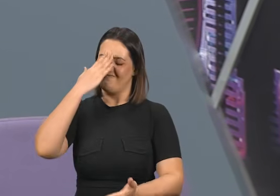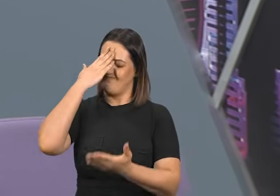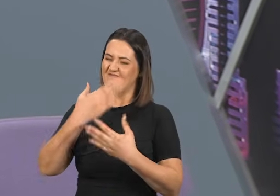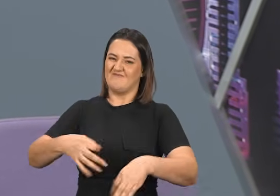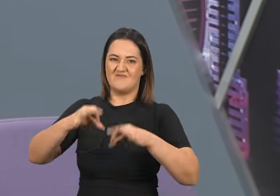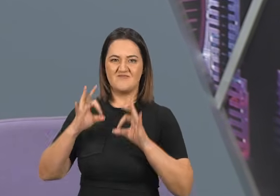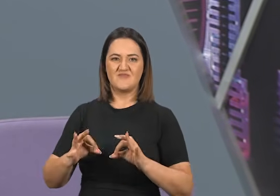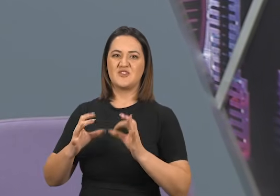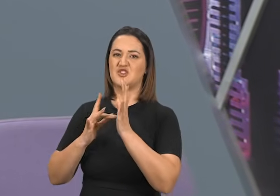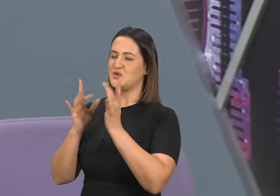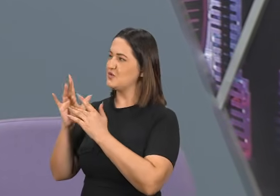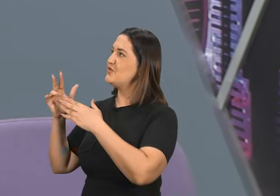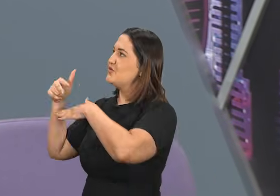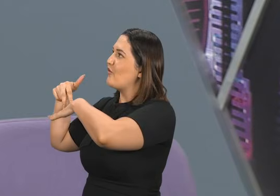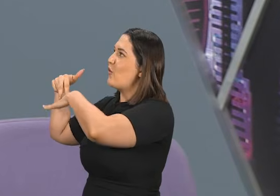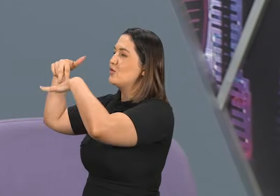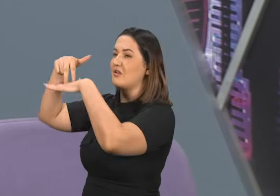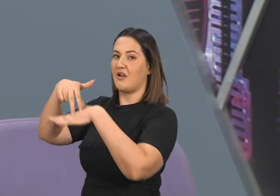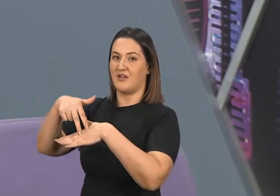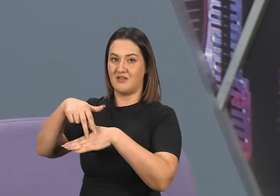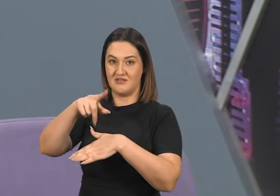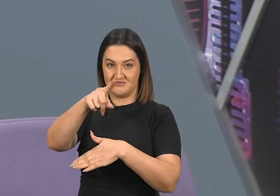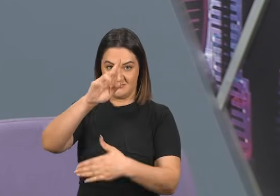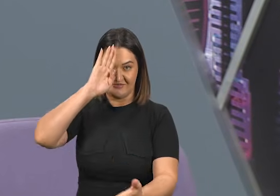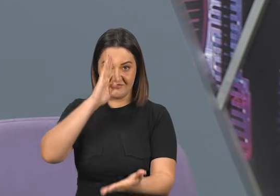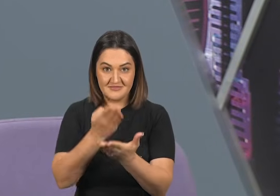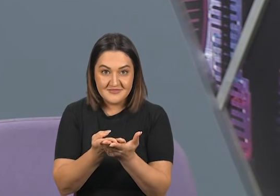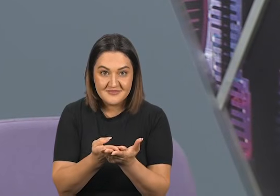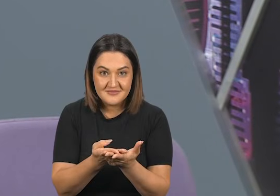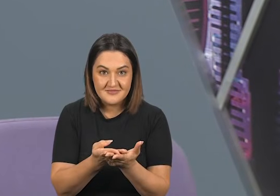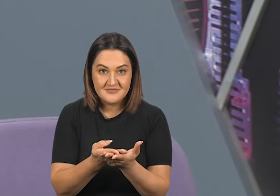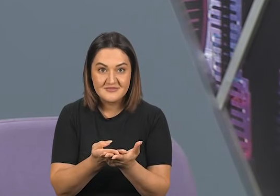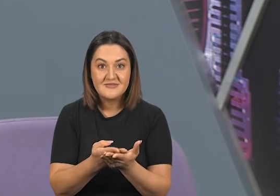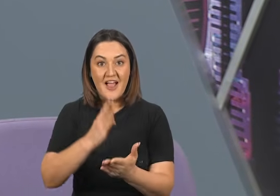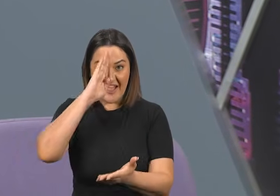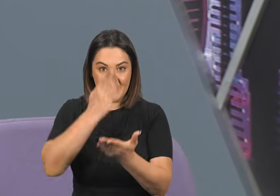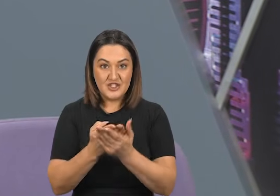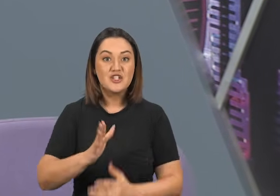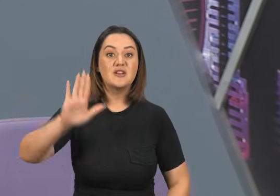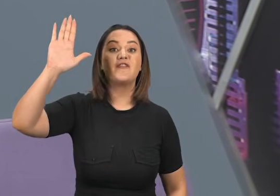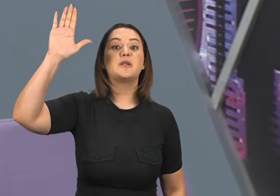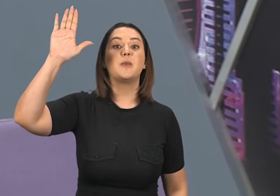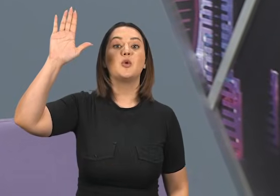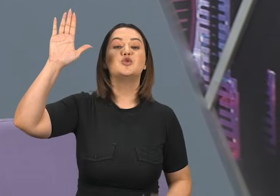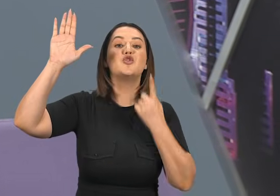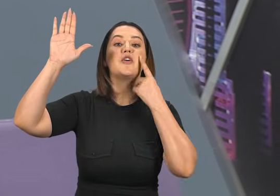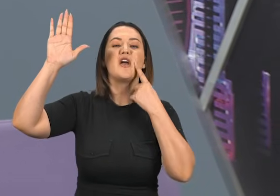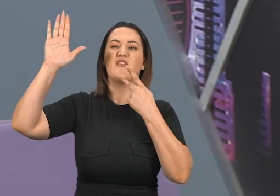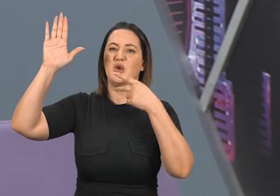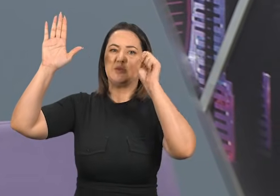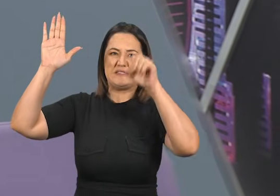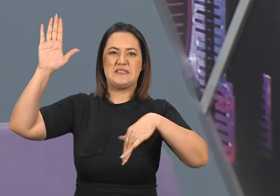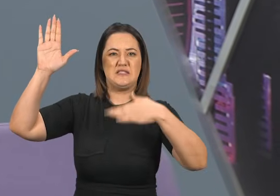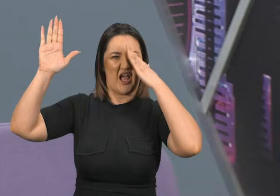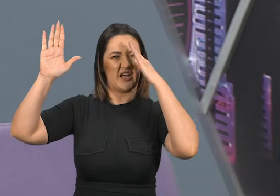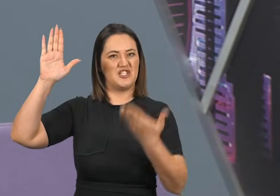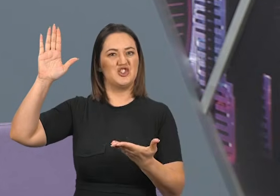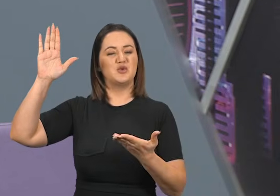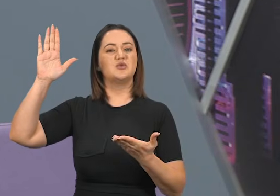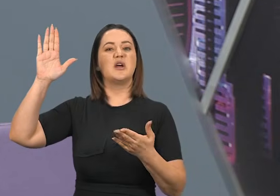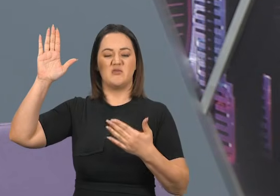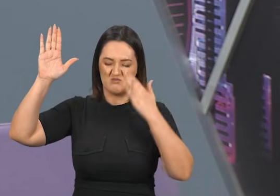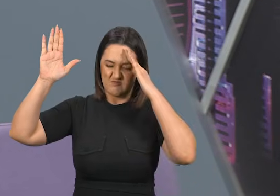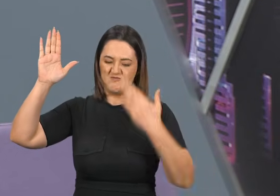acredito que Jesus em breve voltará. E você, acredita? Se você acredita, levanta a mão aí e diga: pastor, sim,